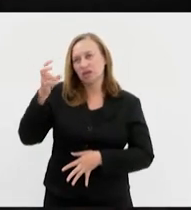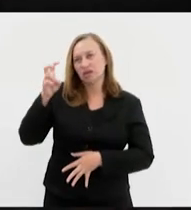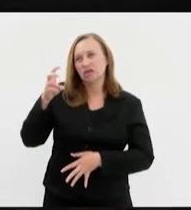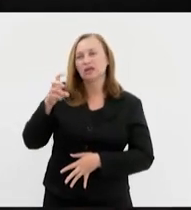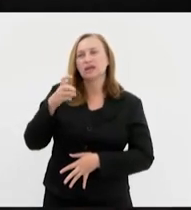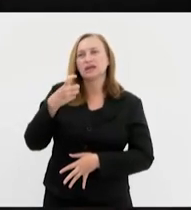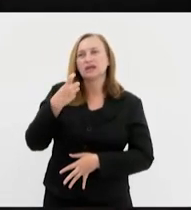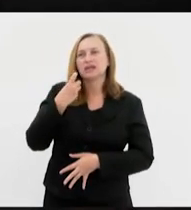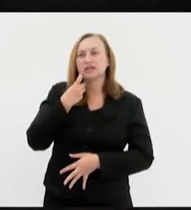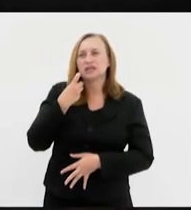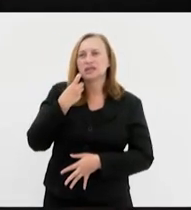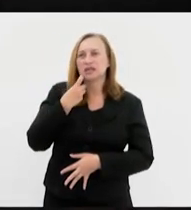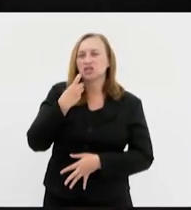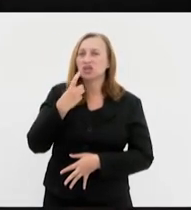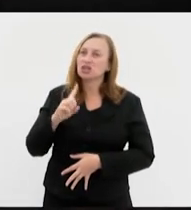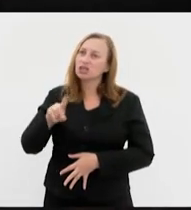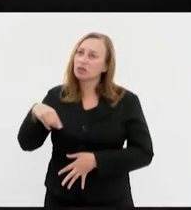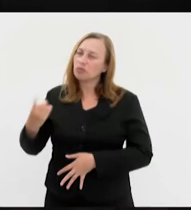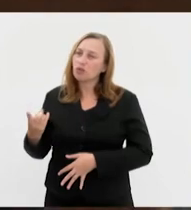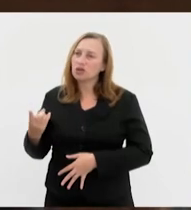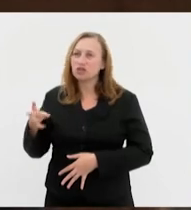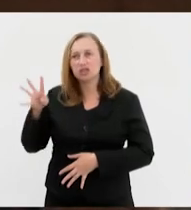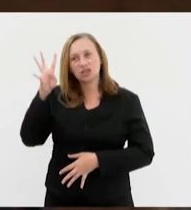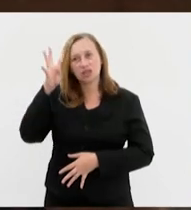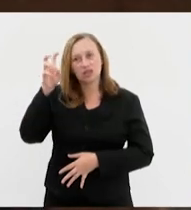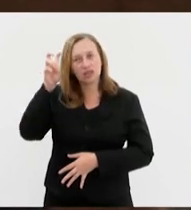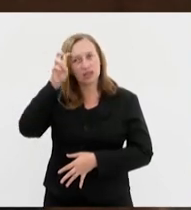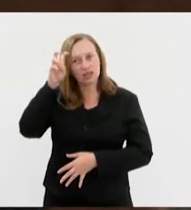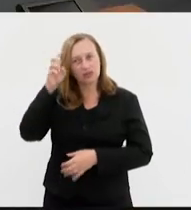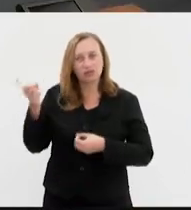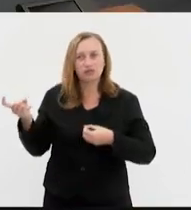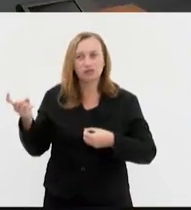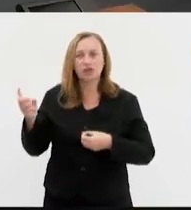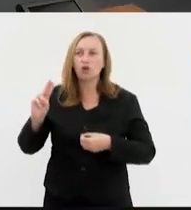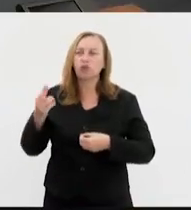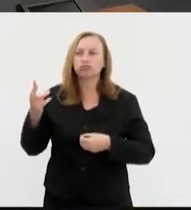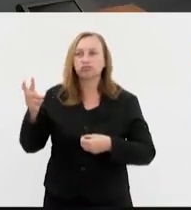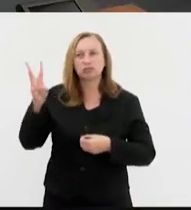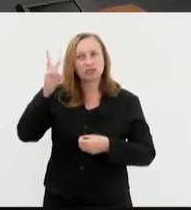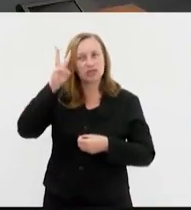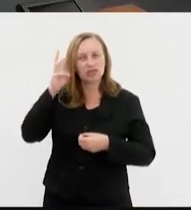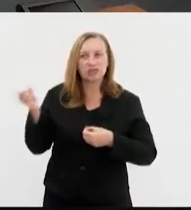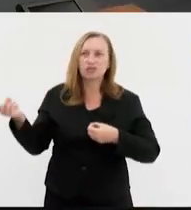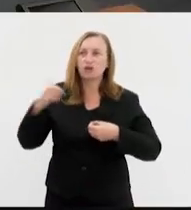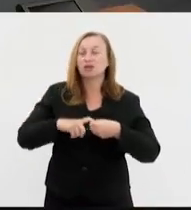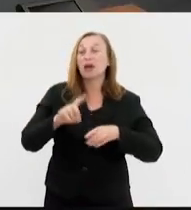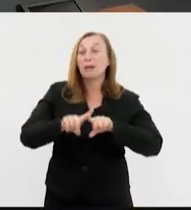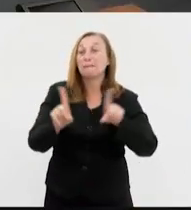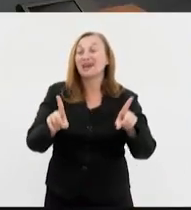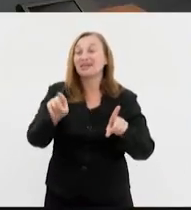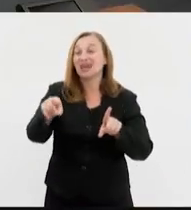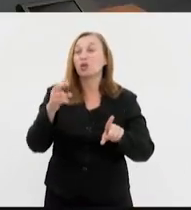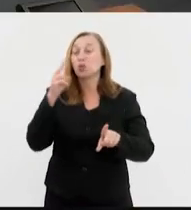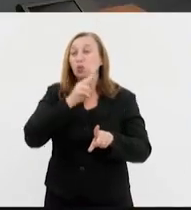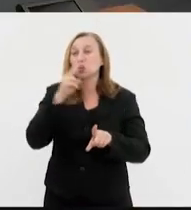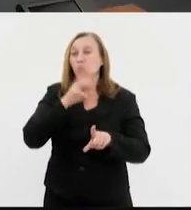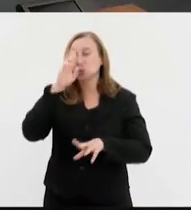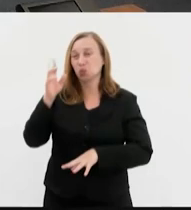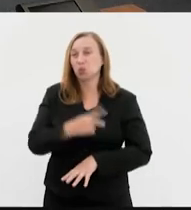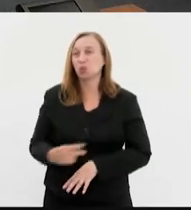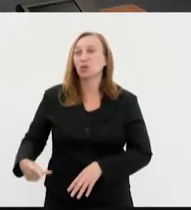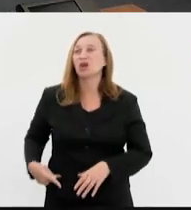pauta de terça. Permanece as emendas? O problema já está em regime de urgência, presidente. Ele tem que ser